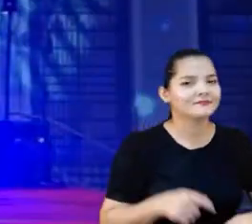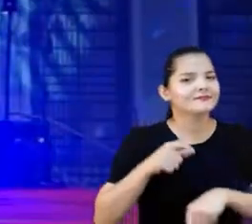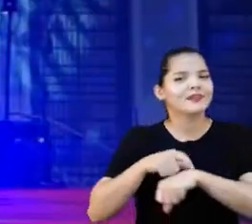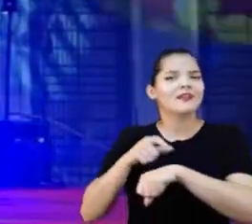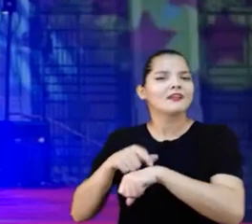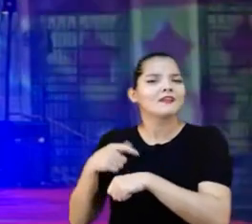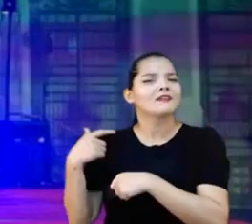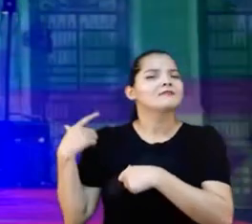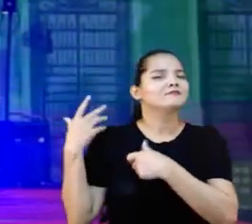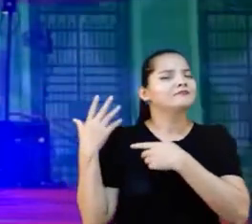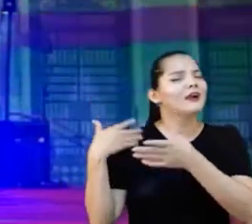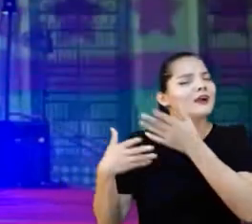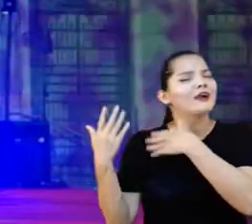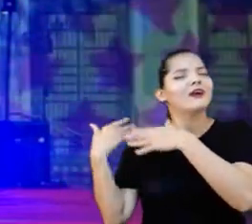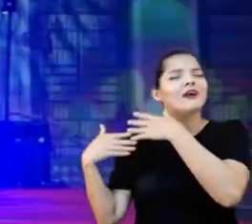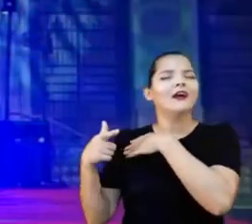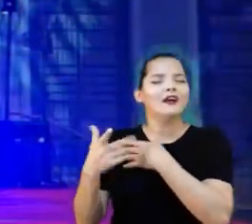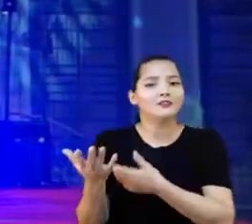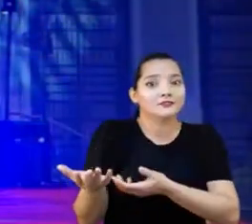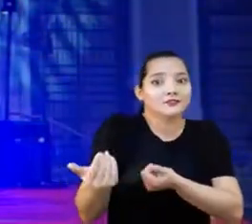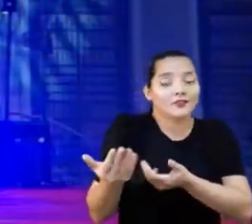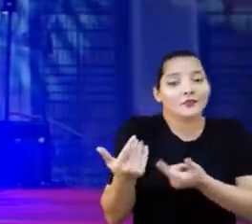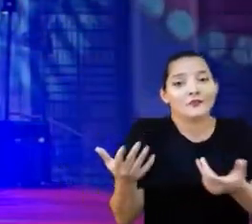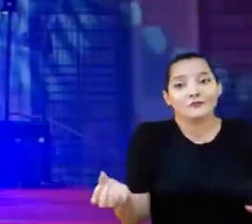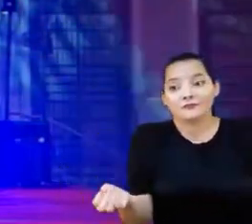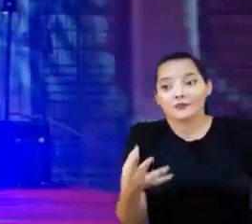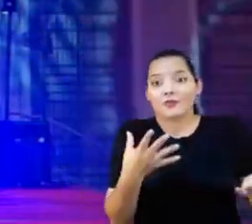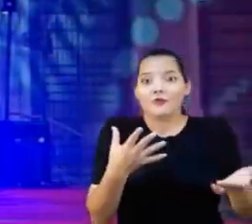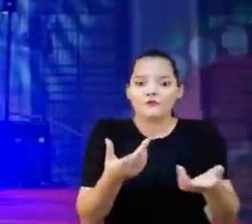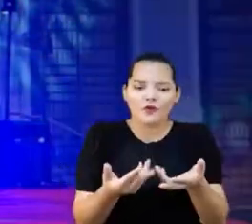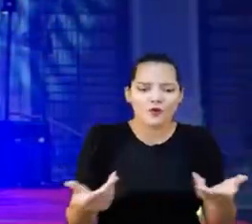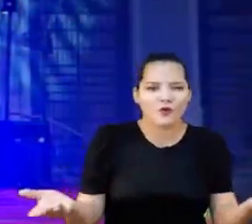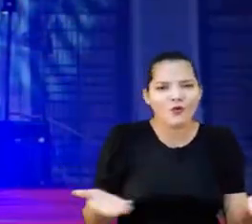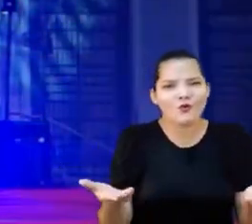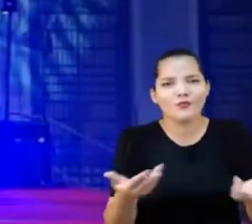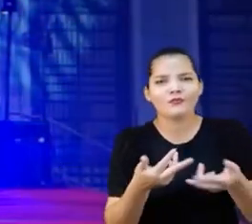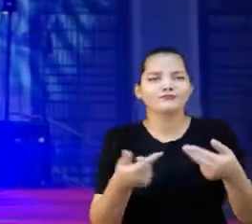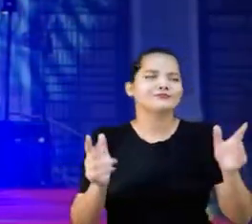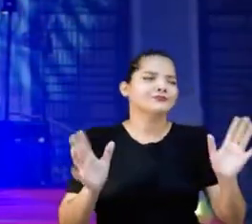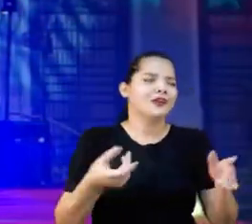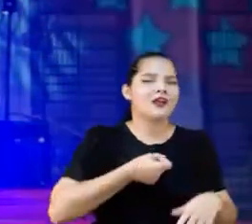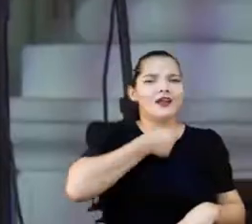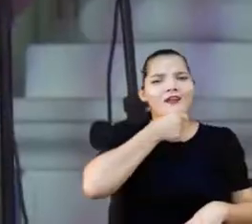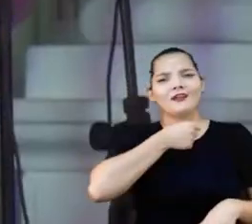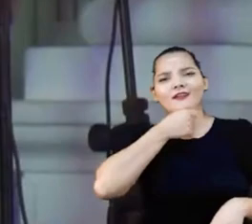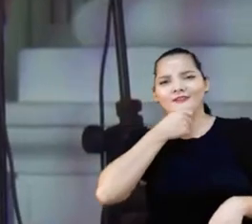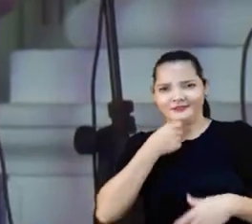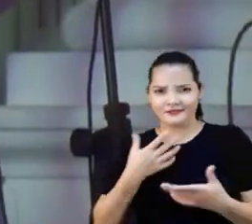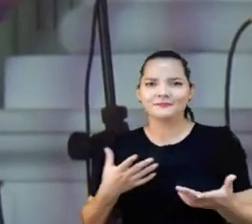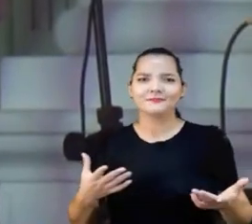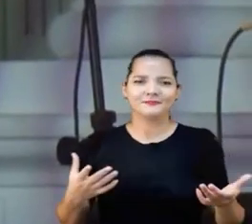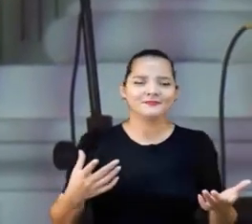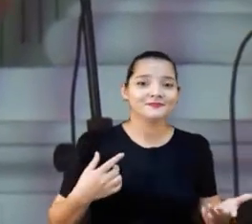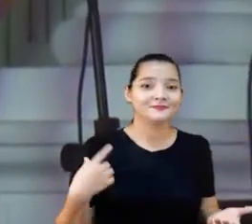E o que algum tempo era jovem, novo, hoje é antigo,